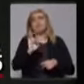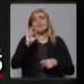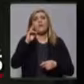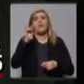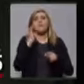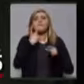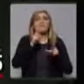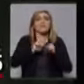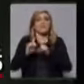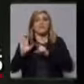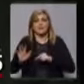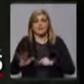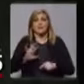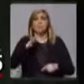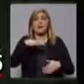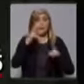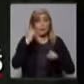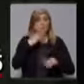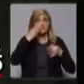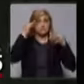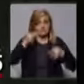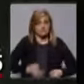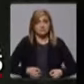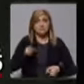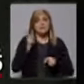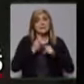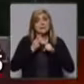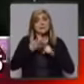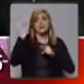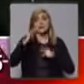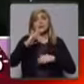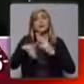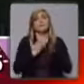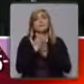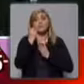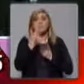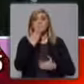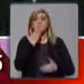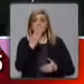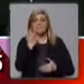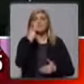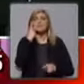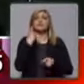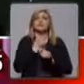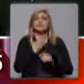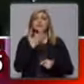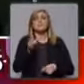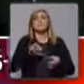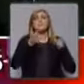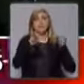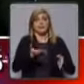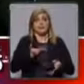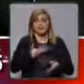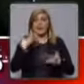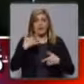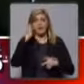sabe exatamente bem. Uma coisa é certa, a Grécia inicialmente tinha avançado com um pedido ou uma exigência de perdão da dívida, já